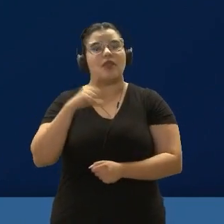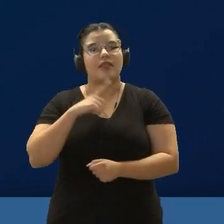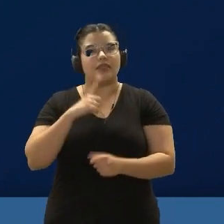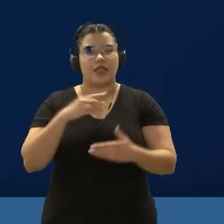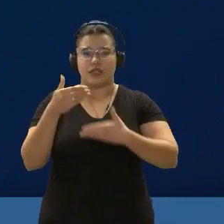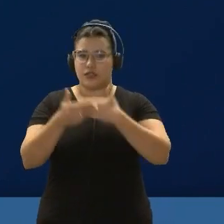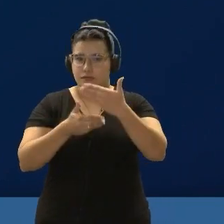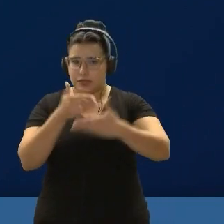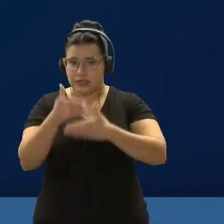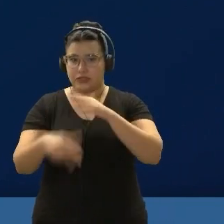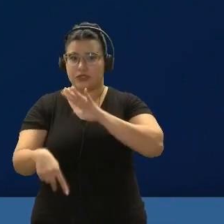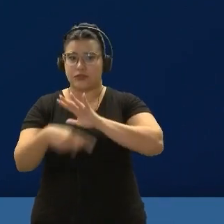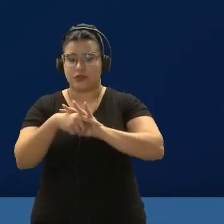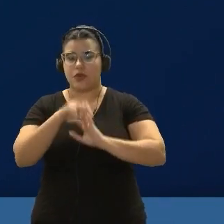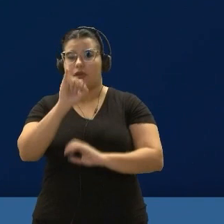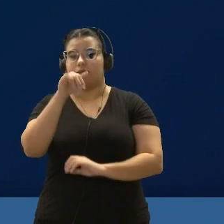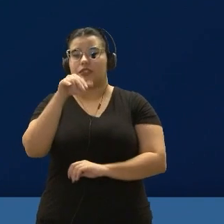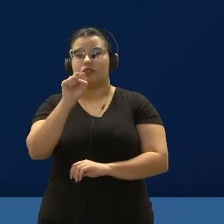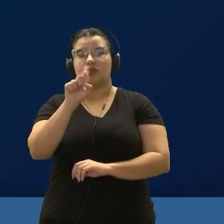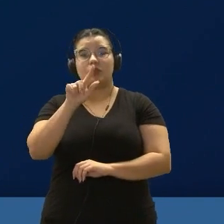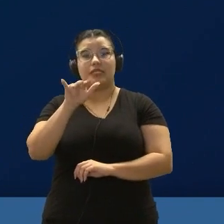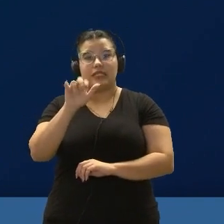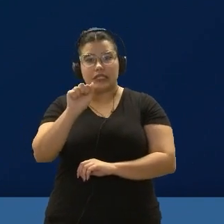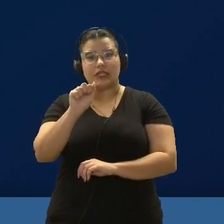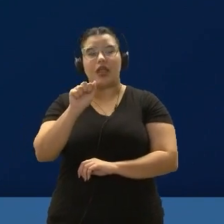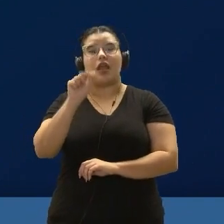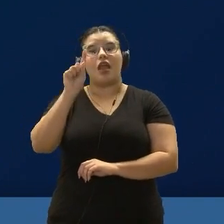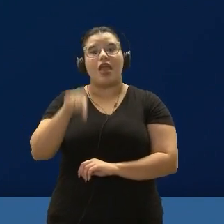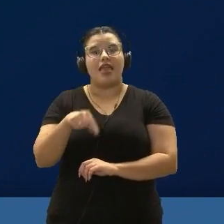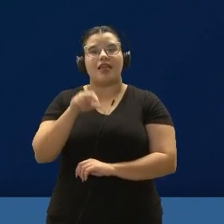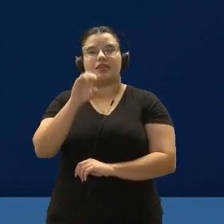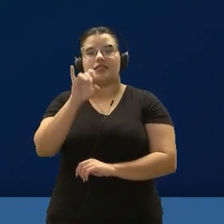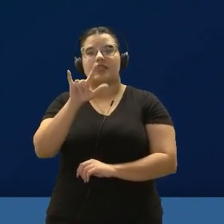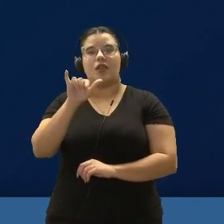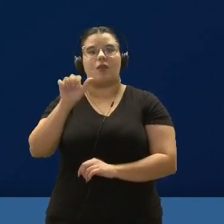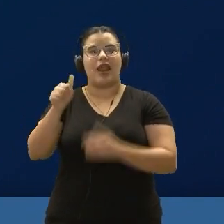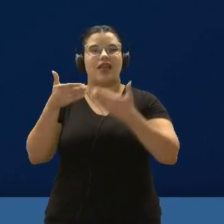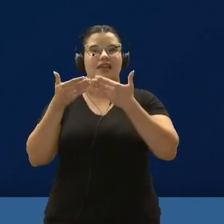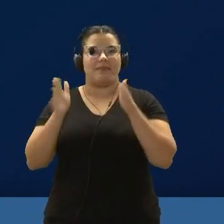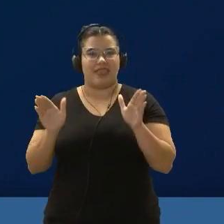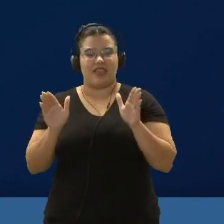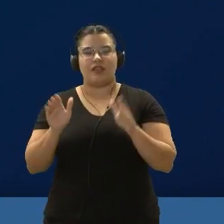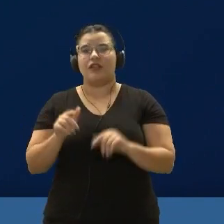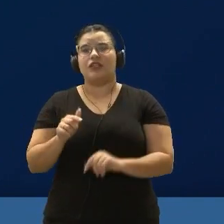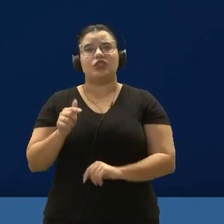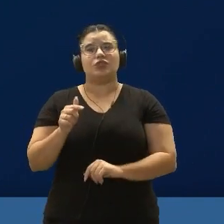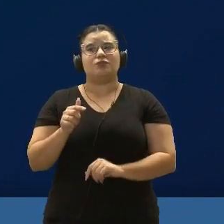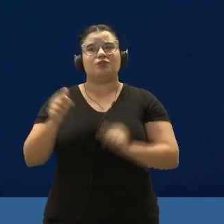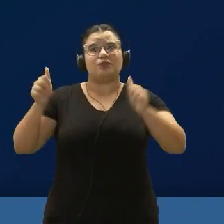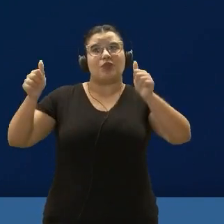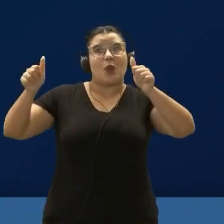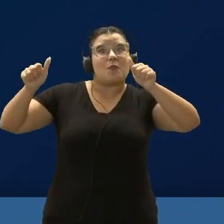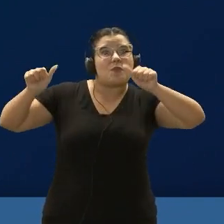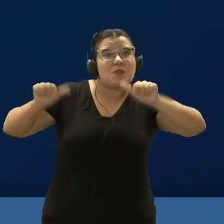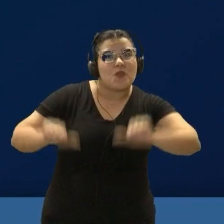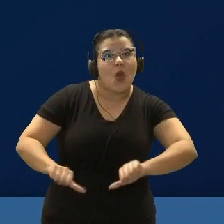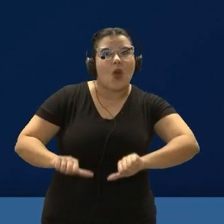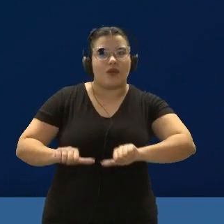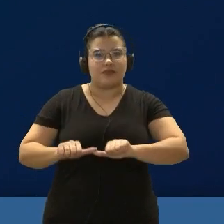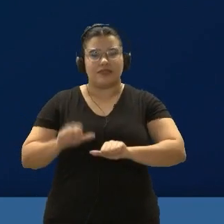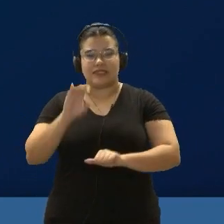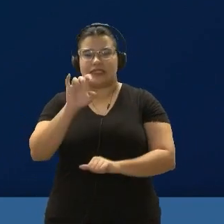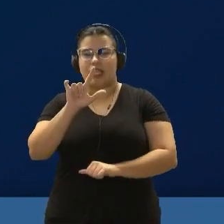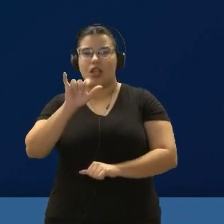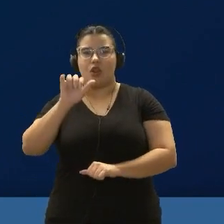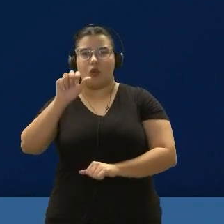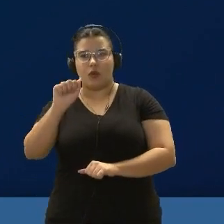resistência insulínica com deficiência na função da célula beta. Não tem nada que piore mais a célula beta do